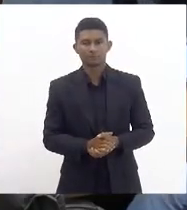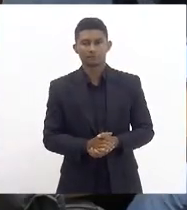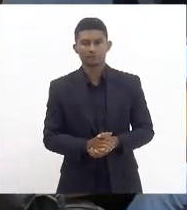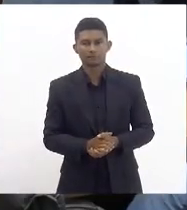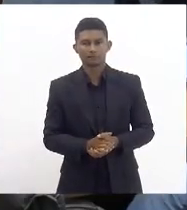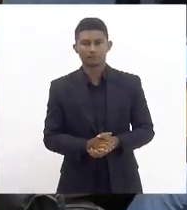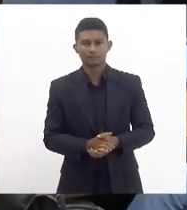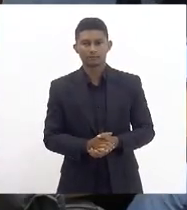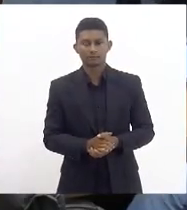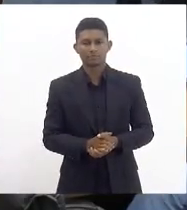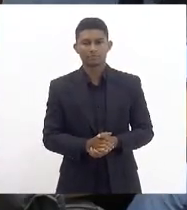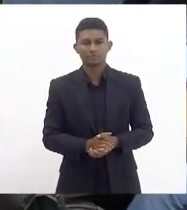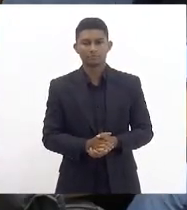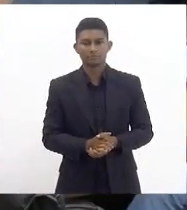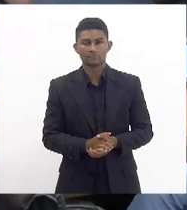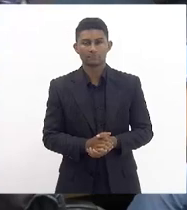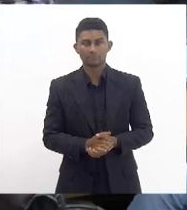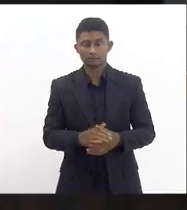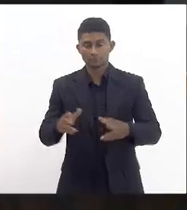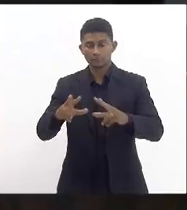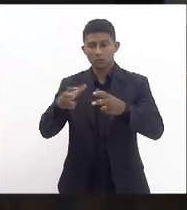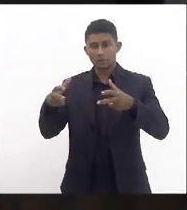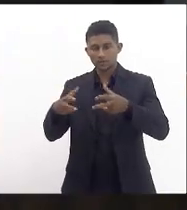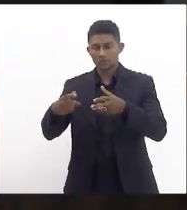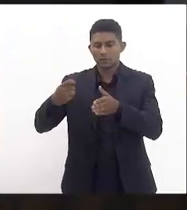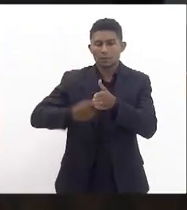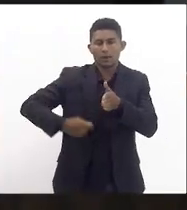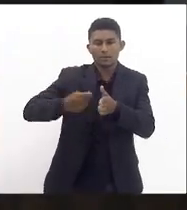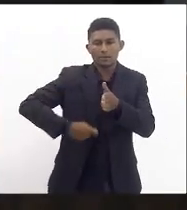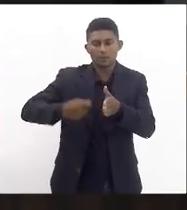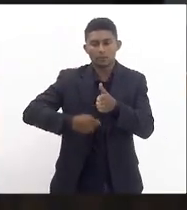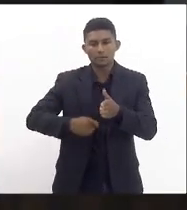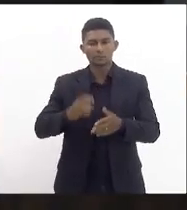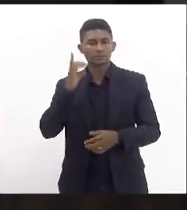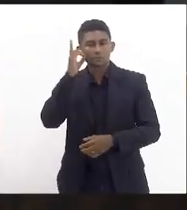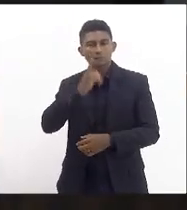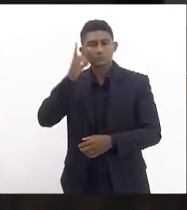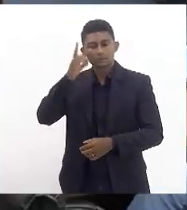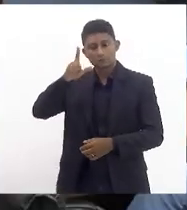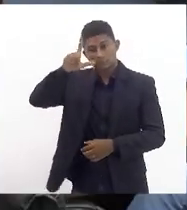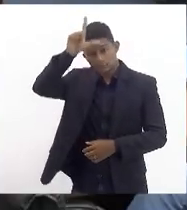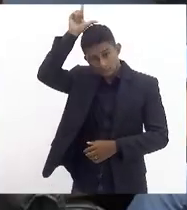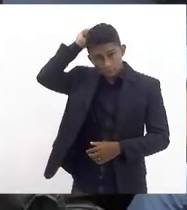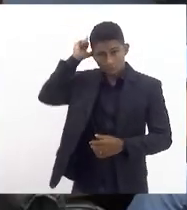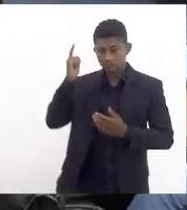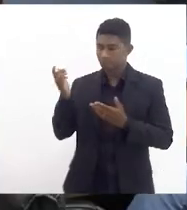Depois vem aqui, por favor, Luiz. Pela Comissão de Tributação, deputado Luiz Paulo.